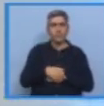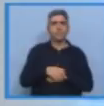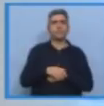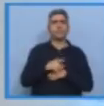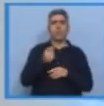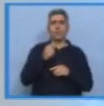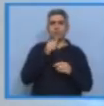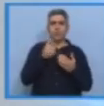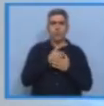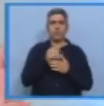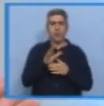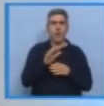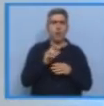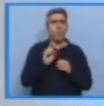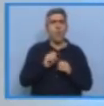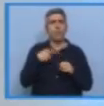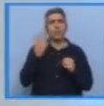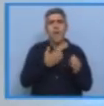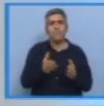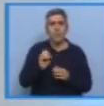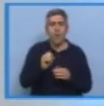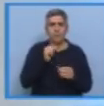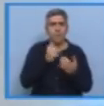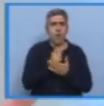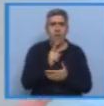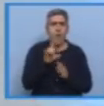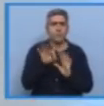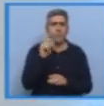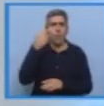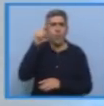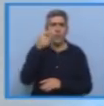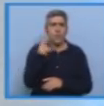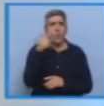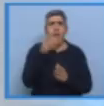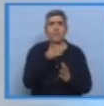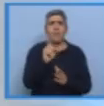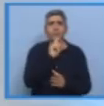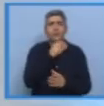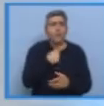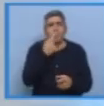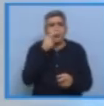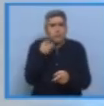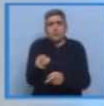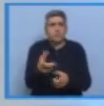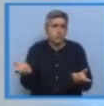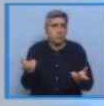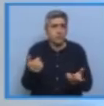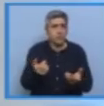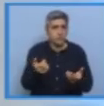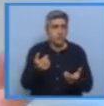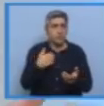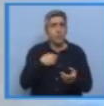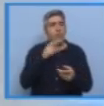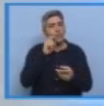estádio terminal de doença que não tem outro caminho, senão a morte passa a ser o único caminho possível. Ora, eu defendo uma sociedade,